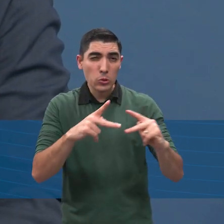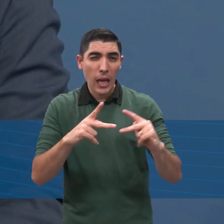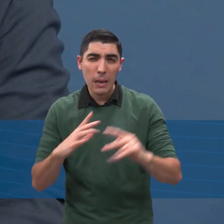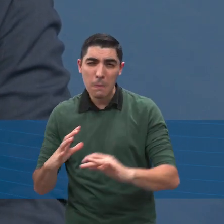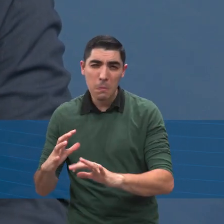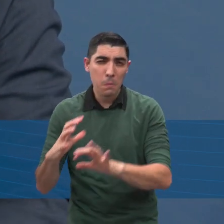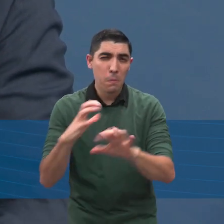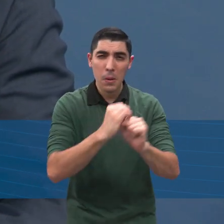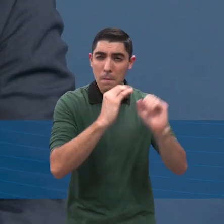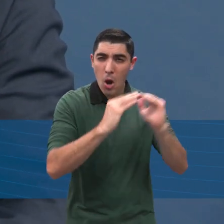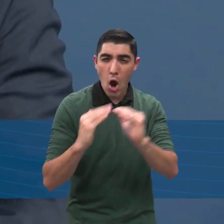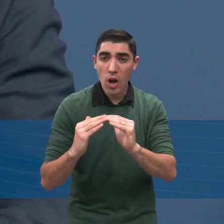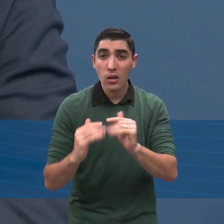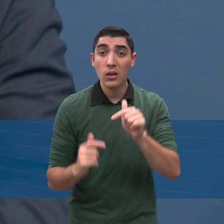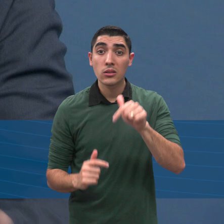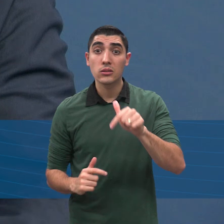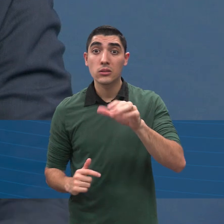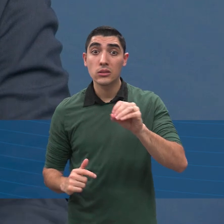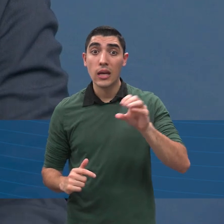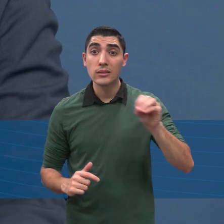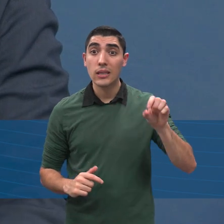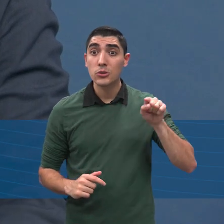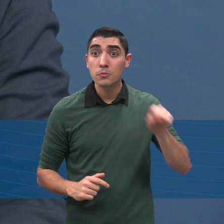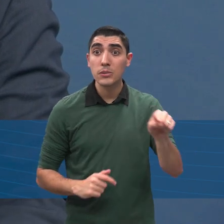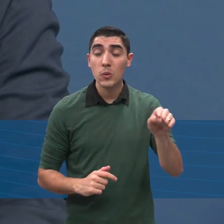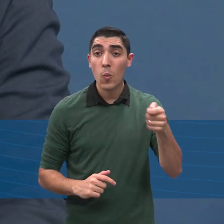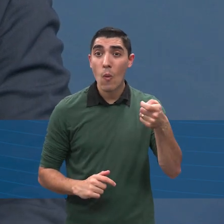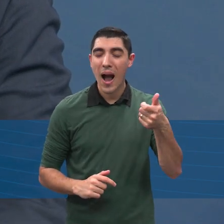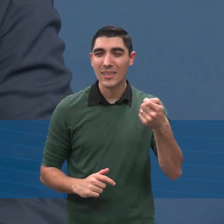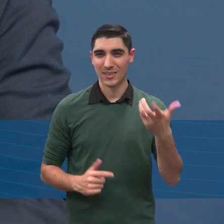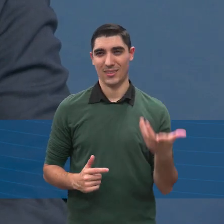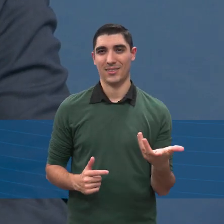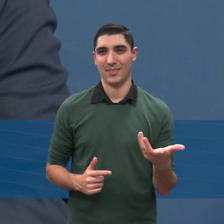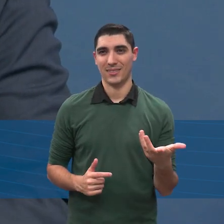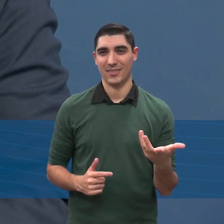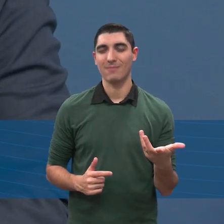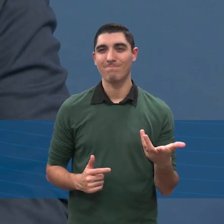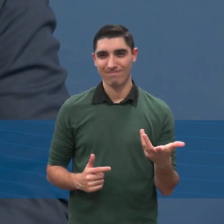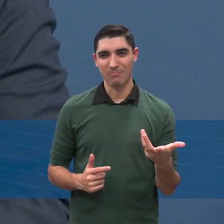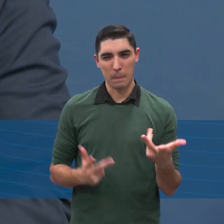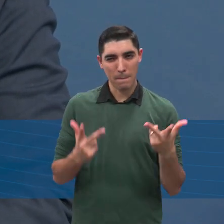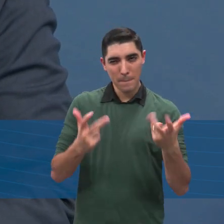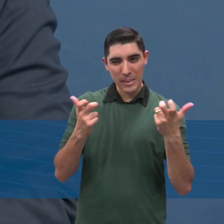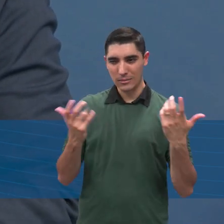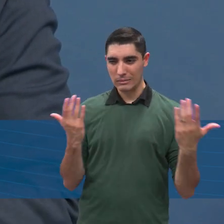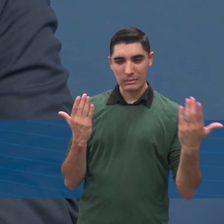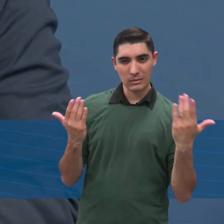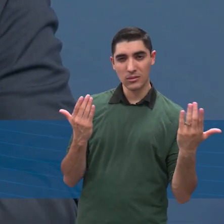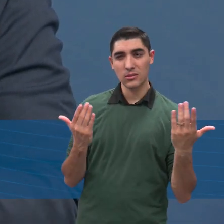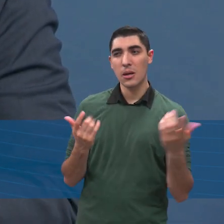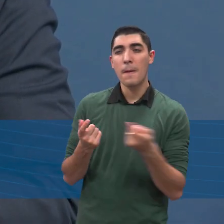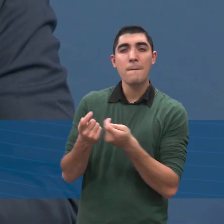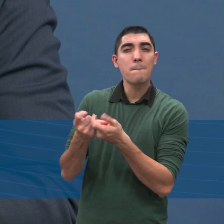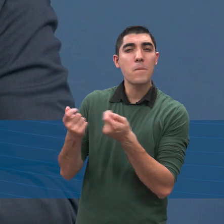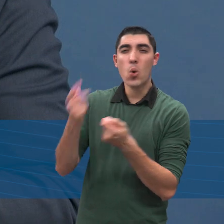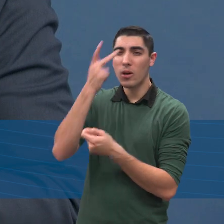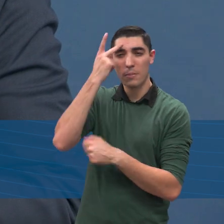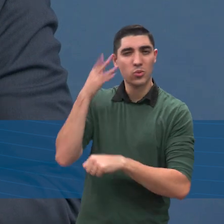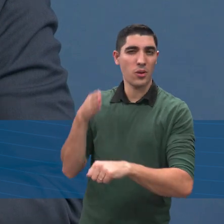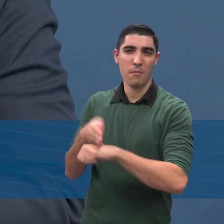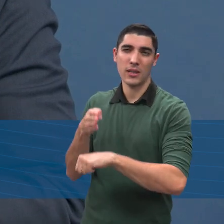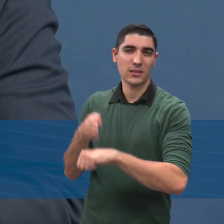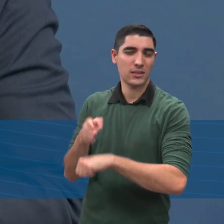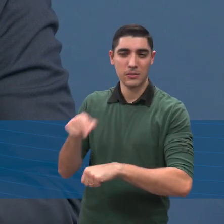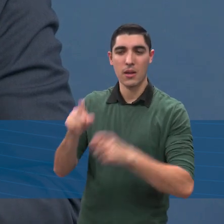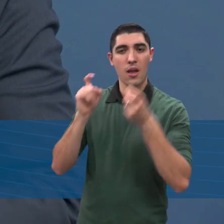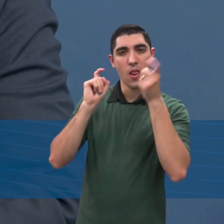mil habitantes, são poucas pessoas por sessão que você tem isso. Então, não está ainda incorporada, a pessoa não